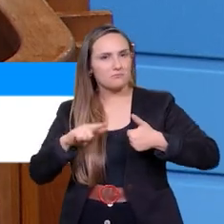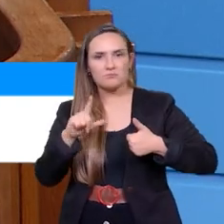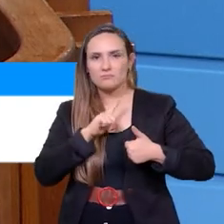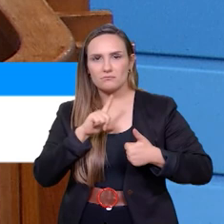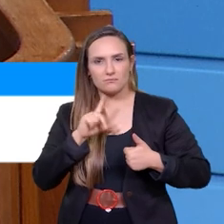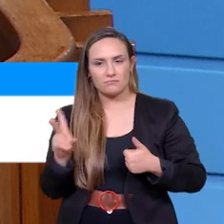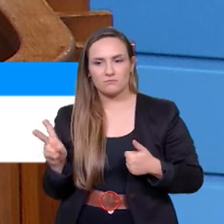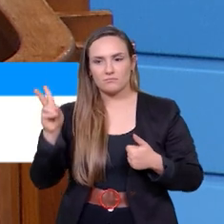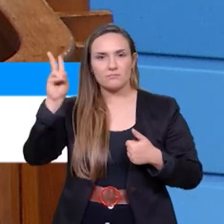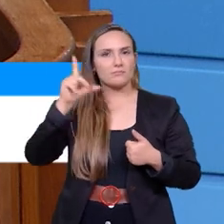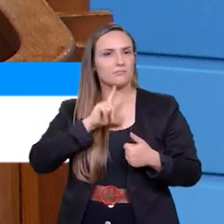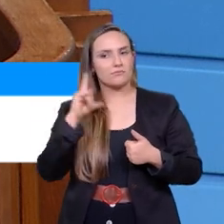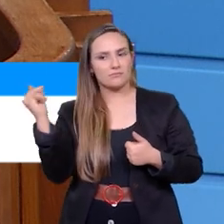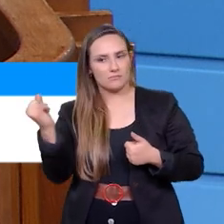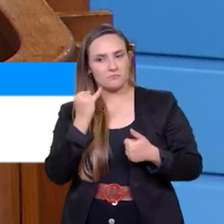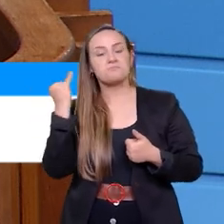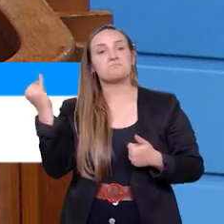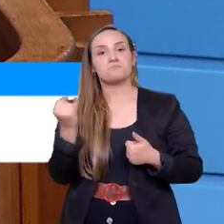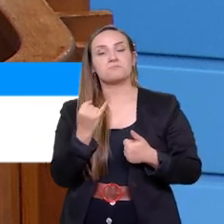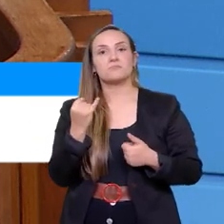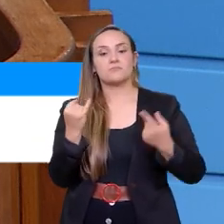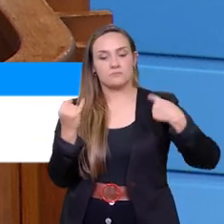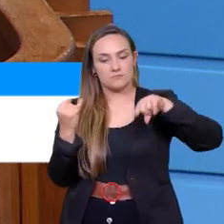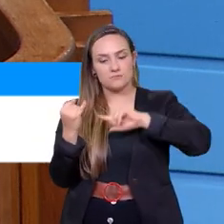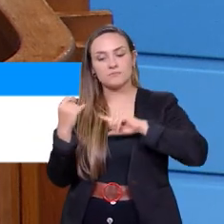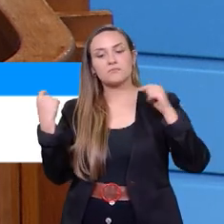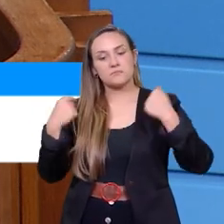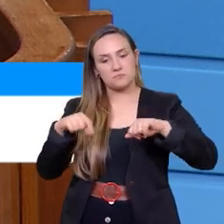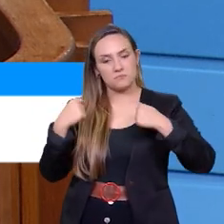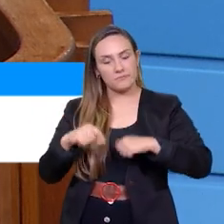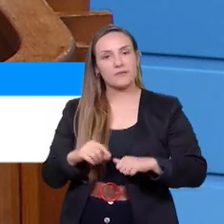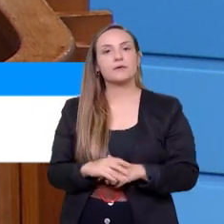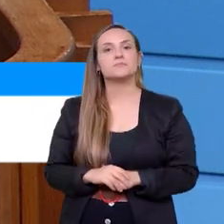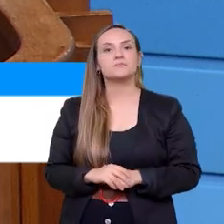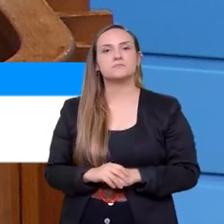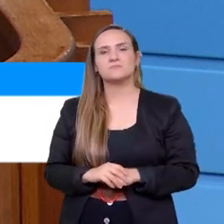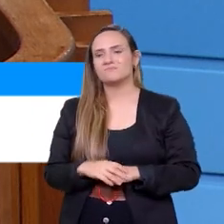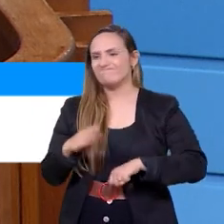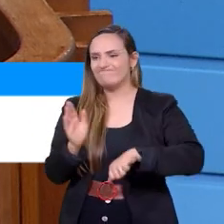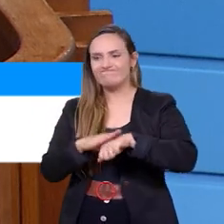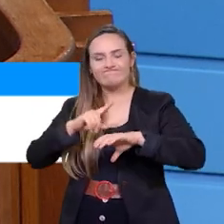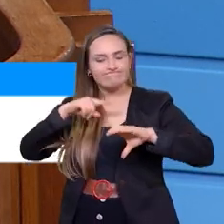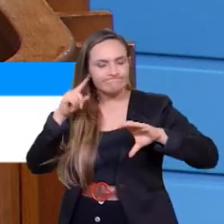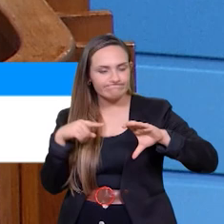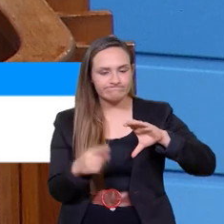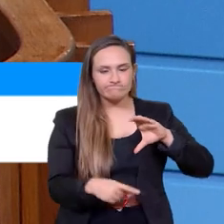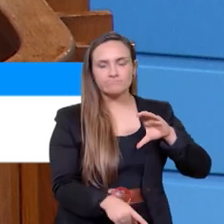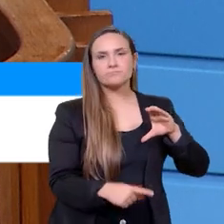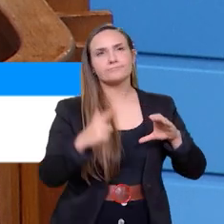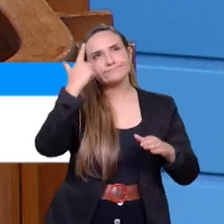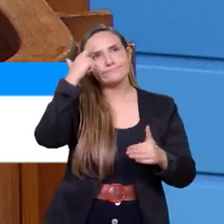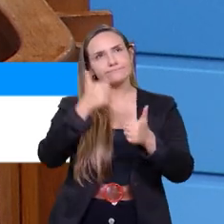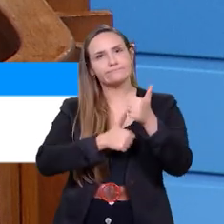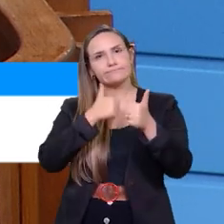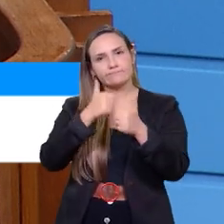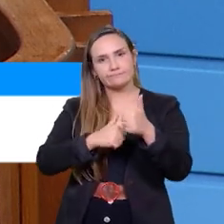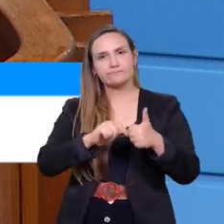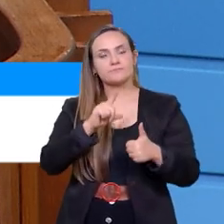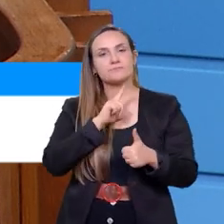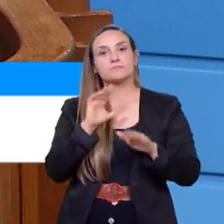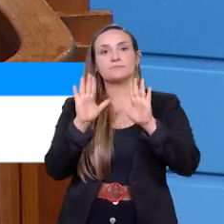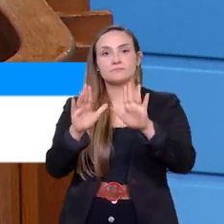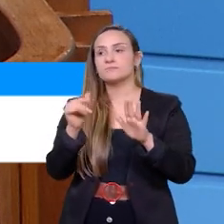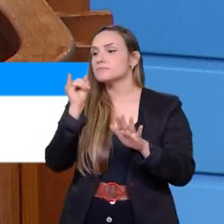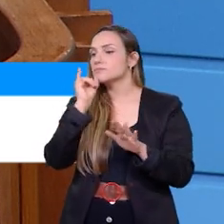todos têm seus valores tem sua importância e nós precisamos nos aprofundar nas reflexões